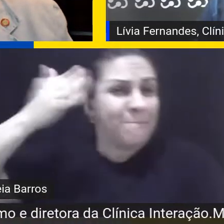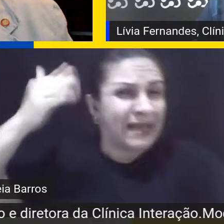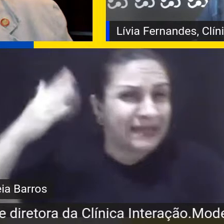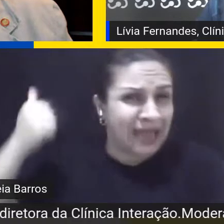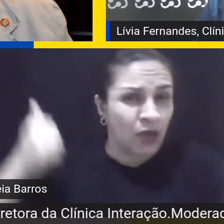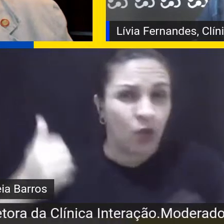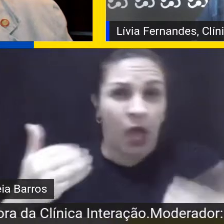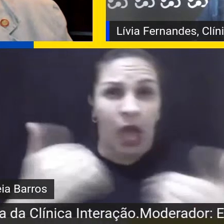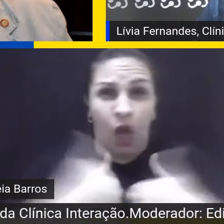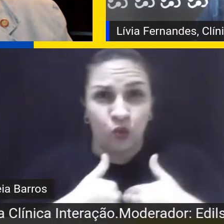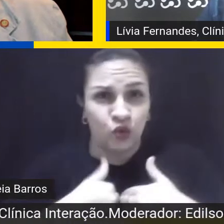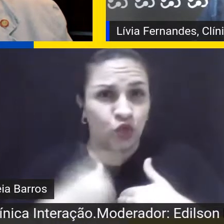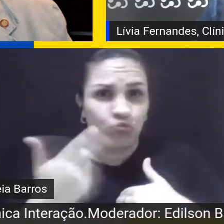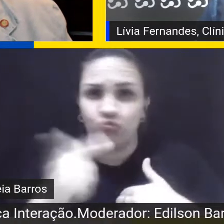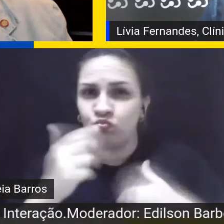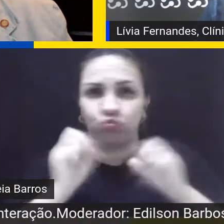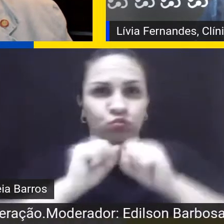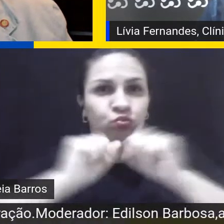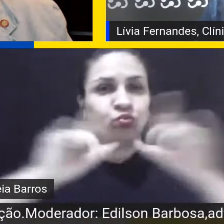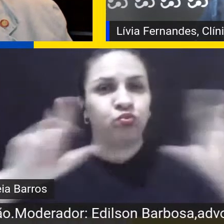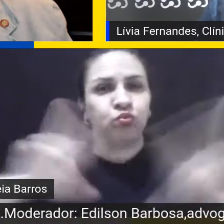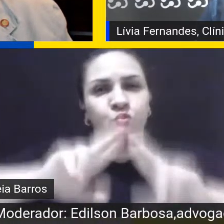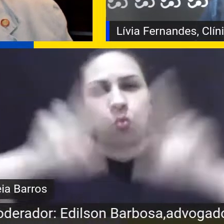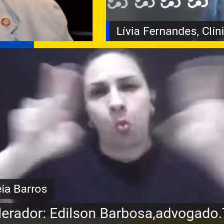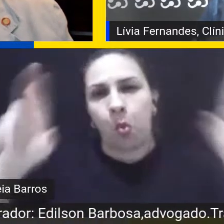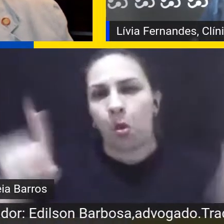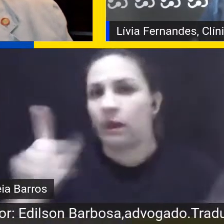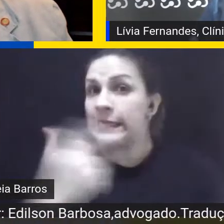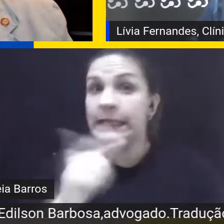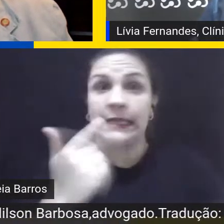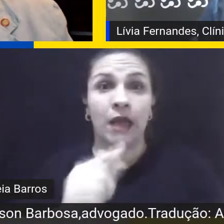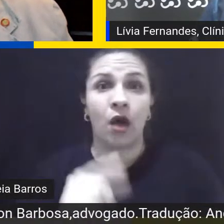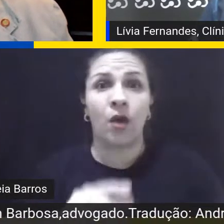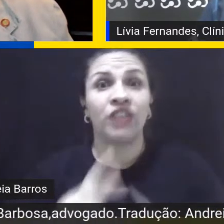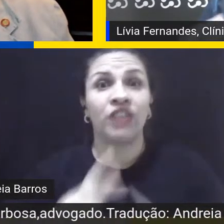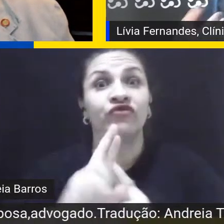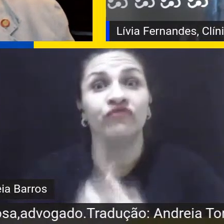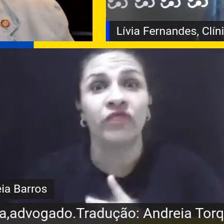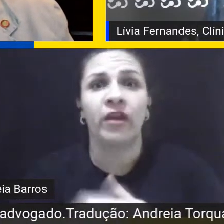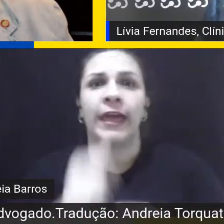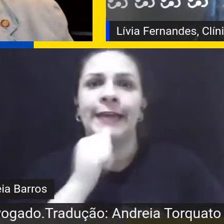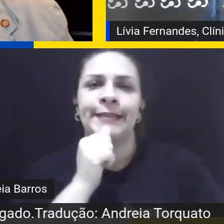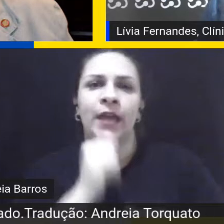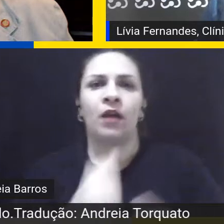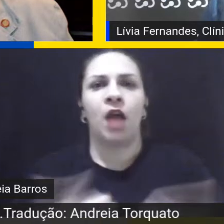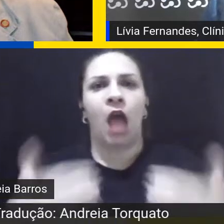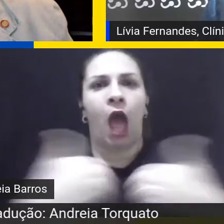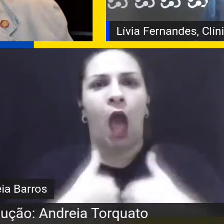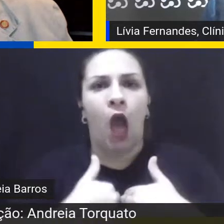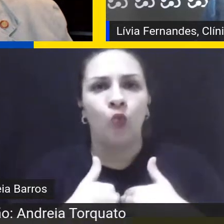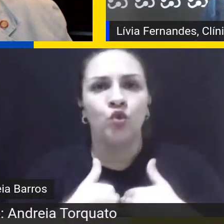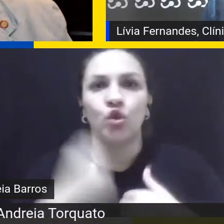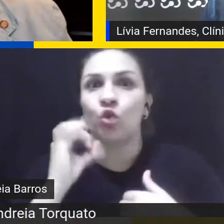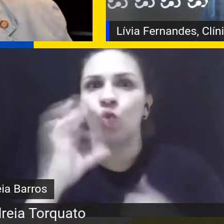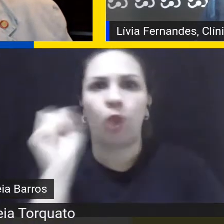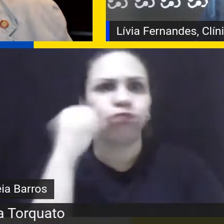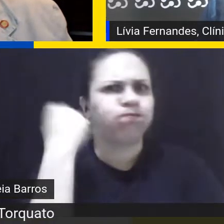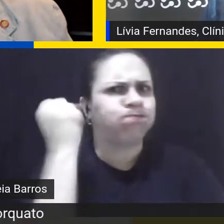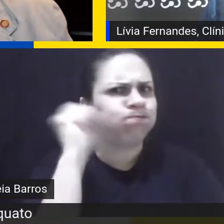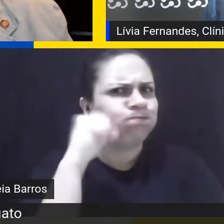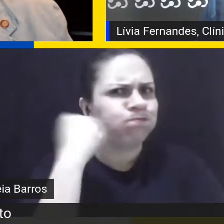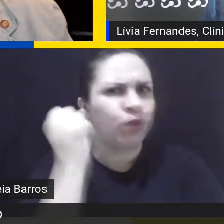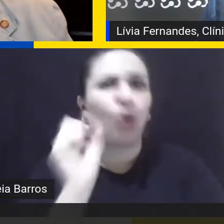difundido de forma alguma. O autista, era aquele autista grave. E o que fez